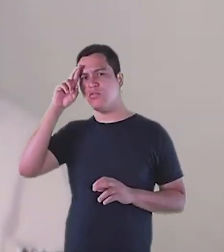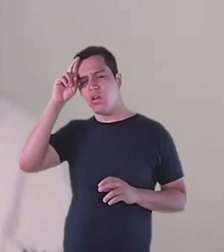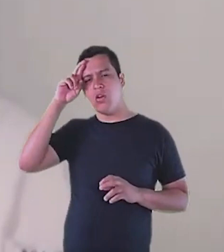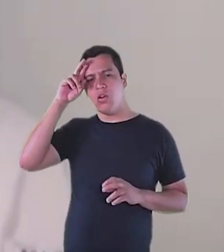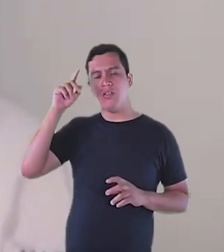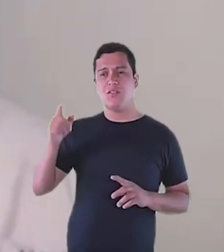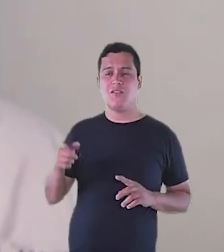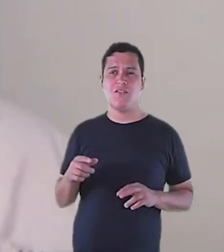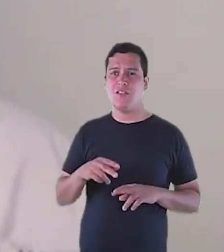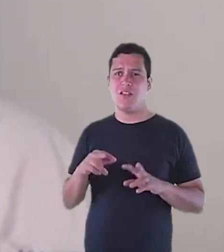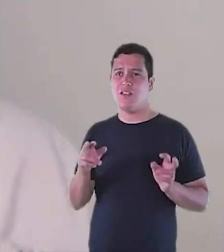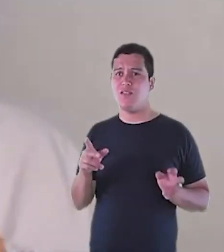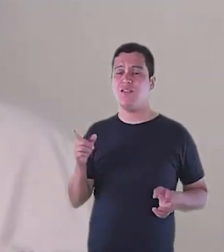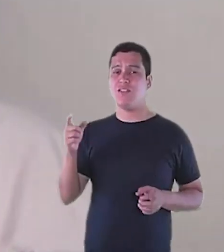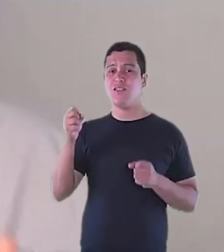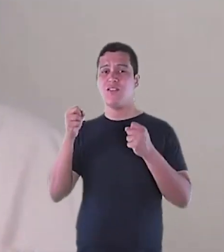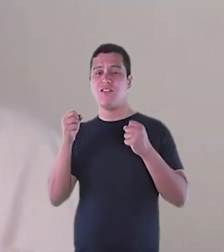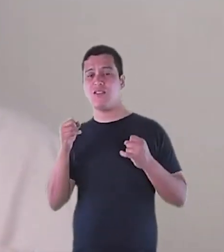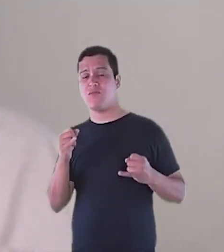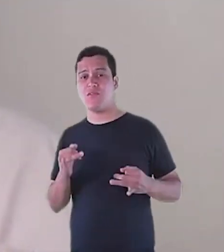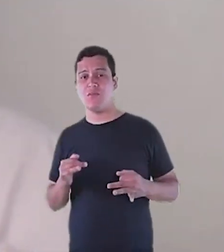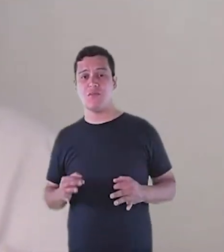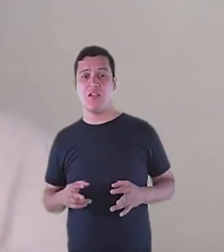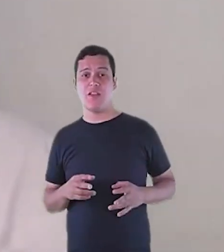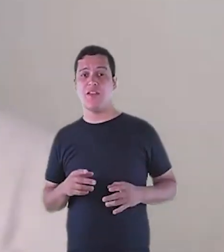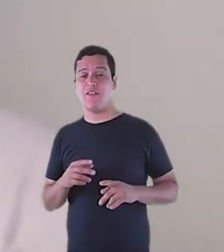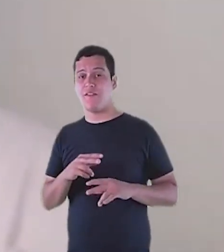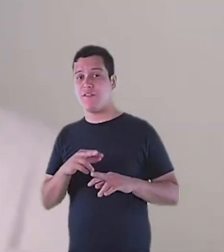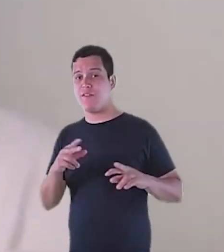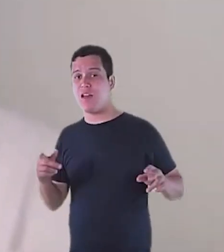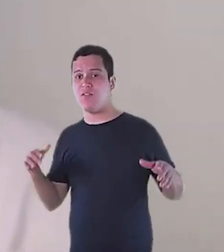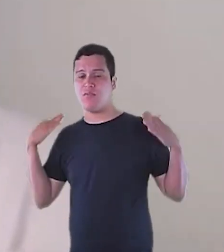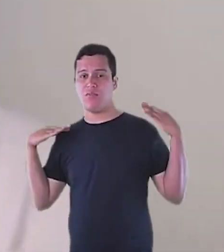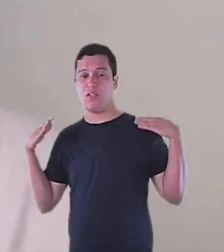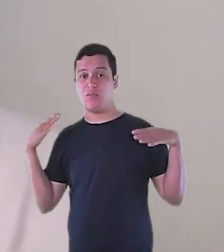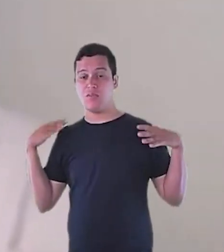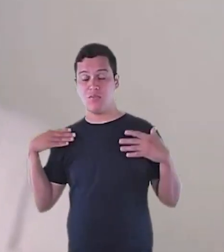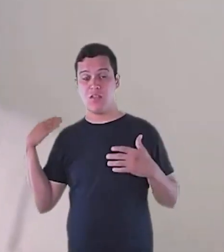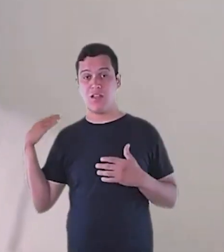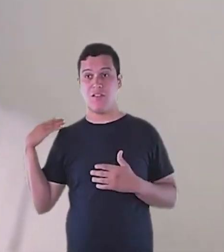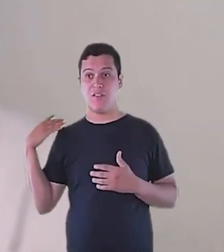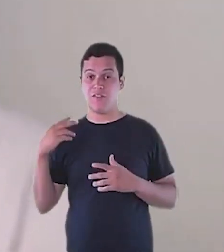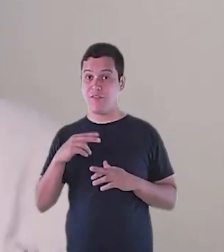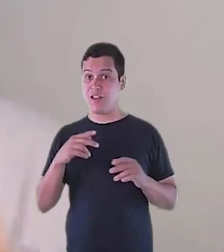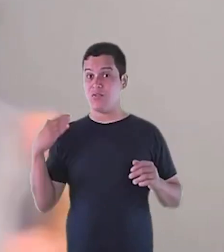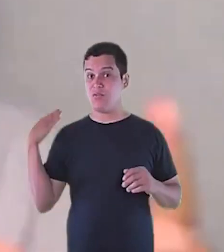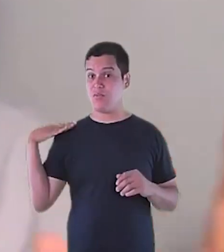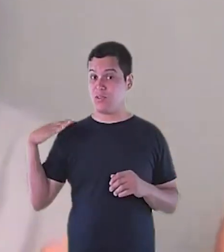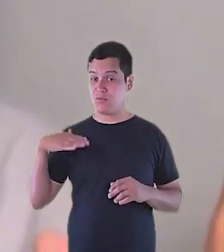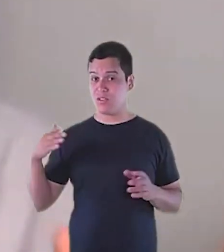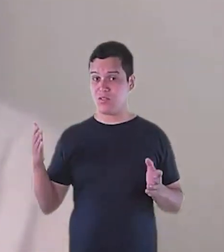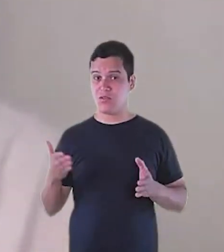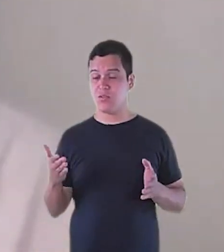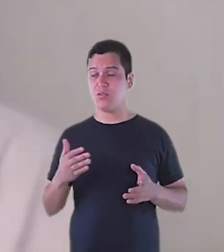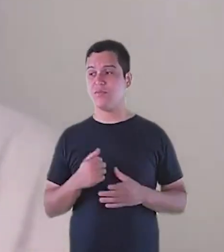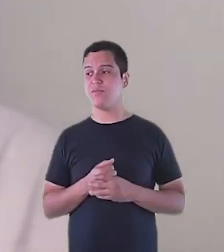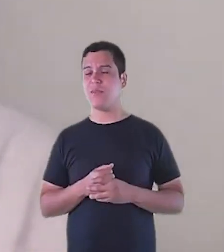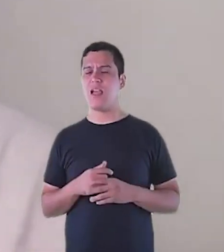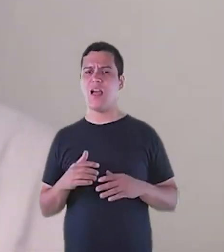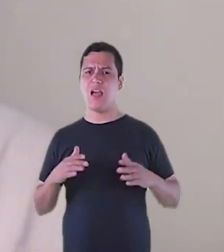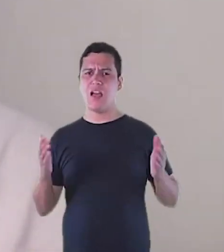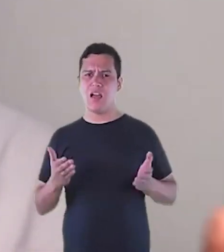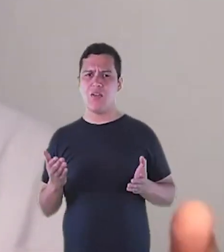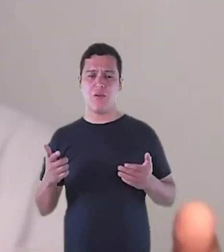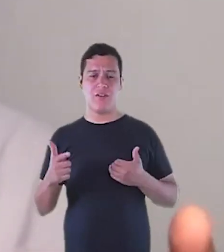justifiquem os grandes enfrentamentos do presente, do que propriamente na documentação histórica. Agora, o papel das mulheres